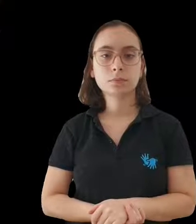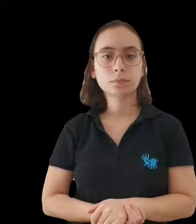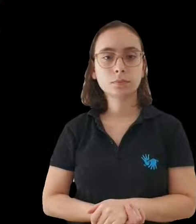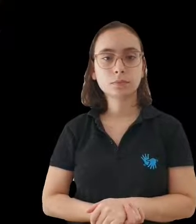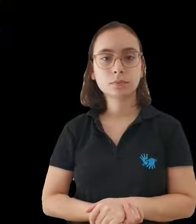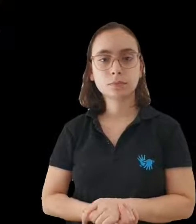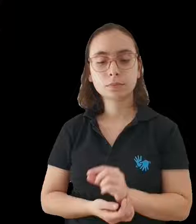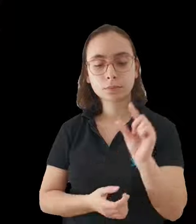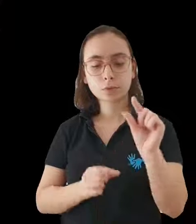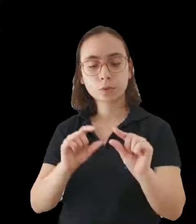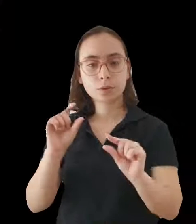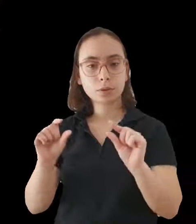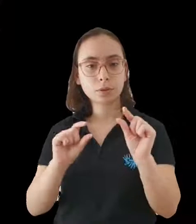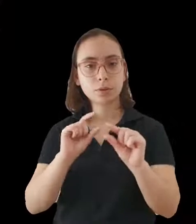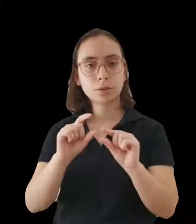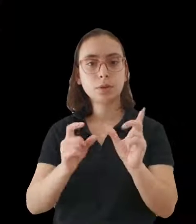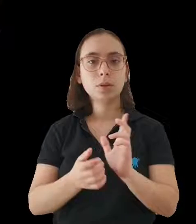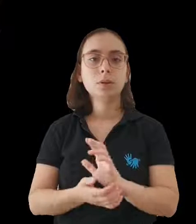personagem.